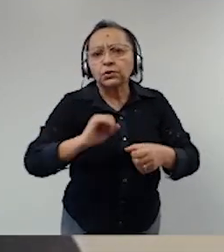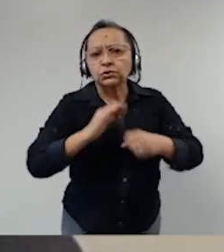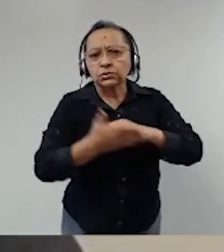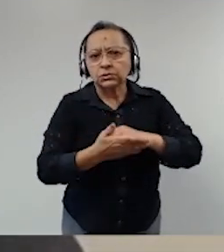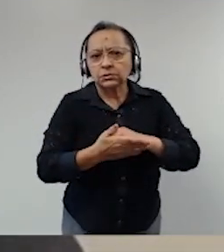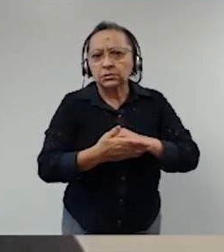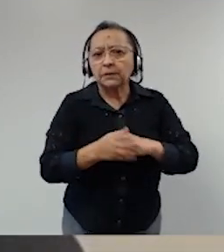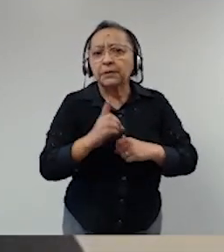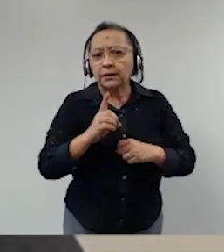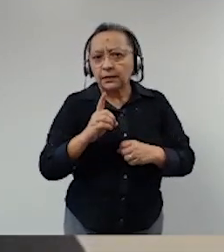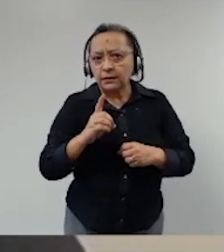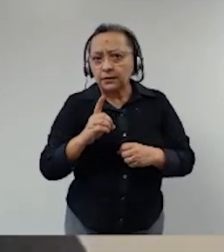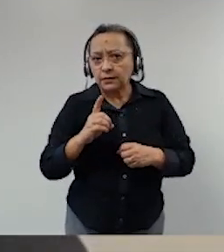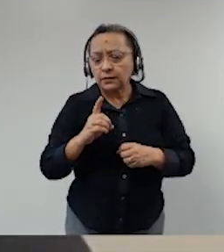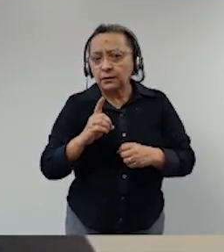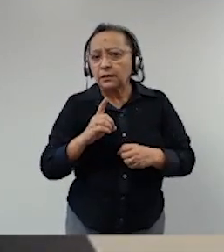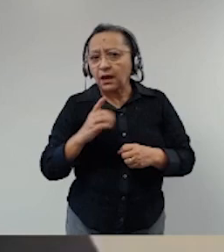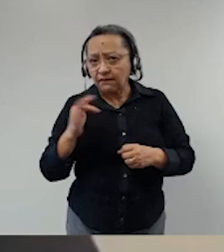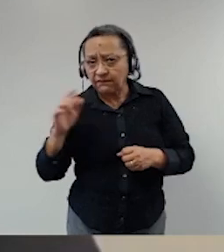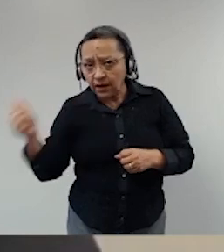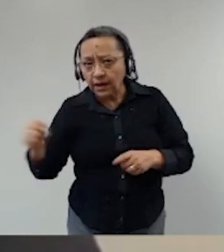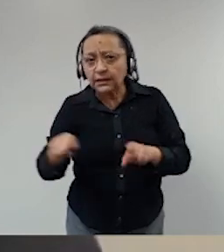Brasil?